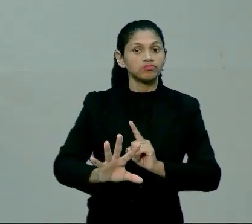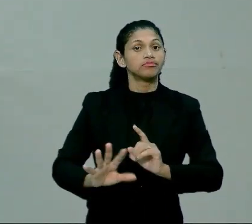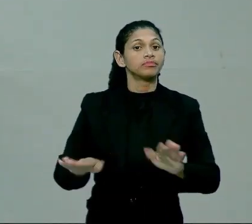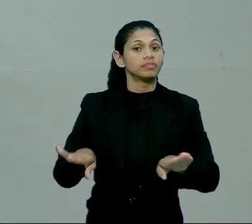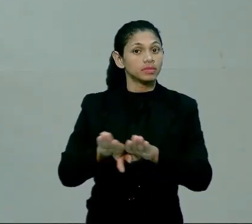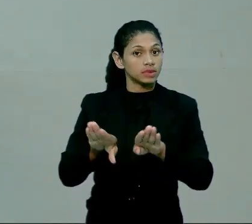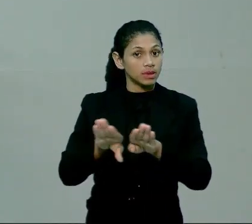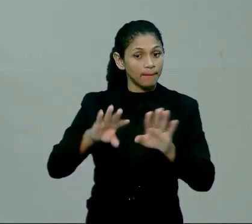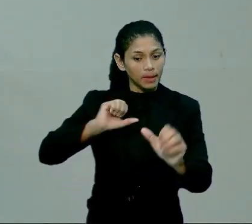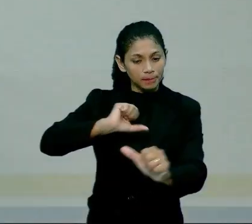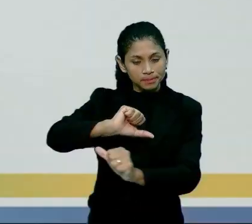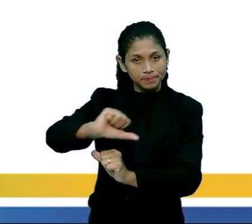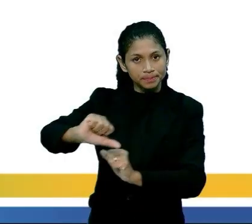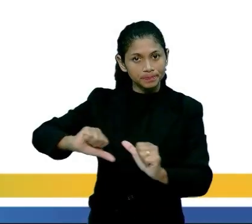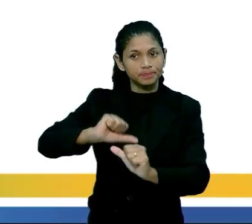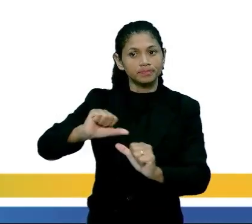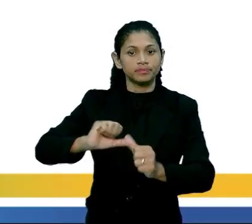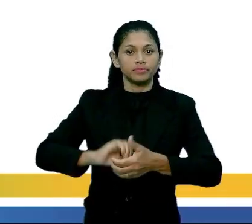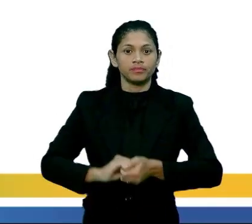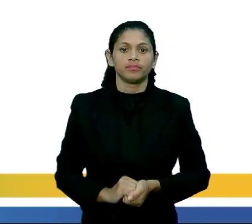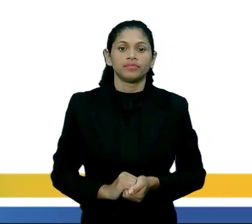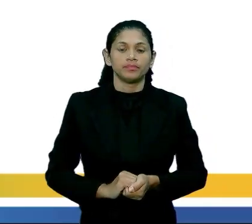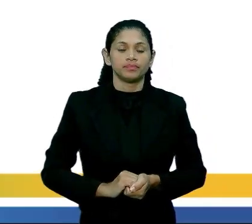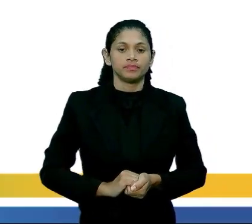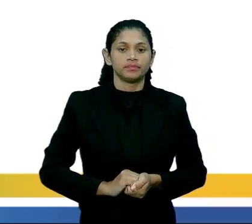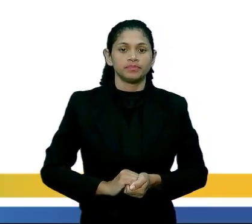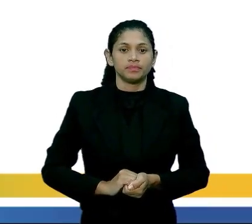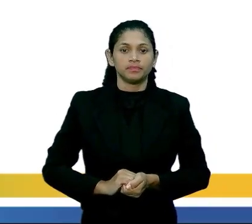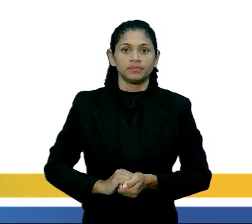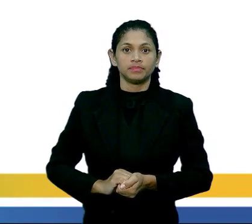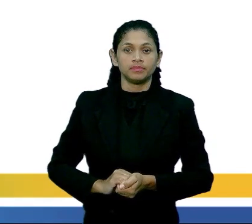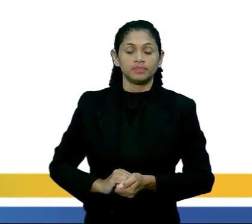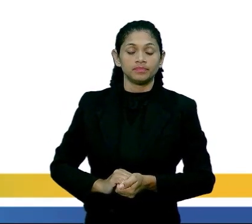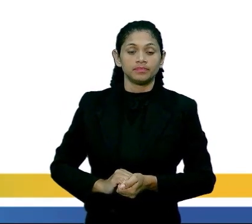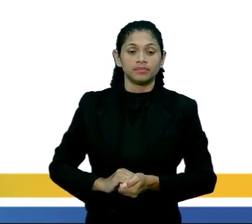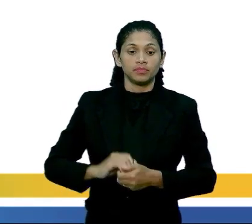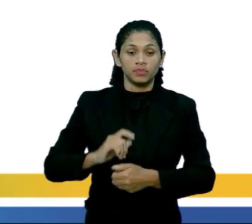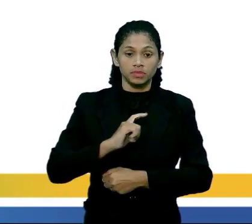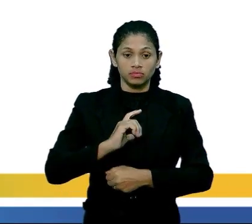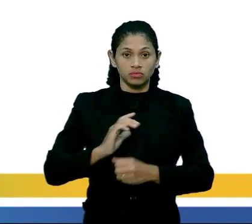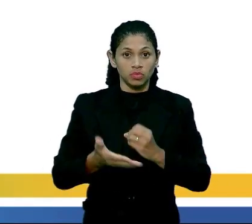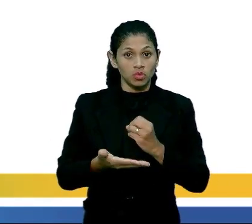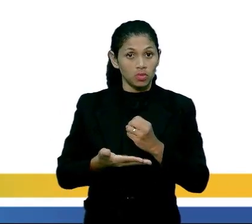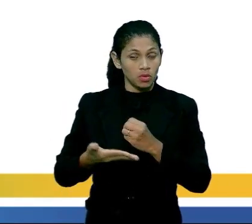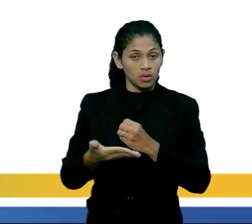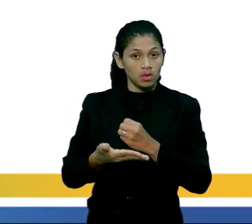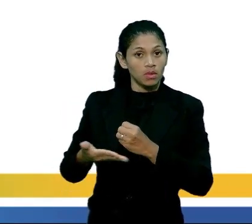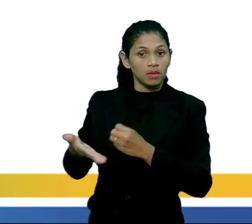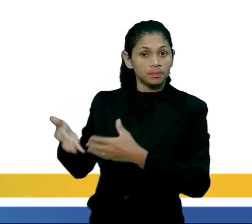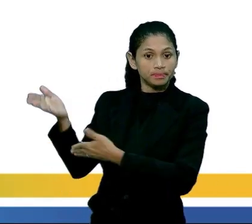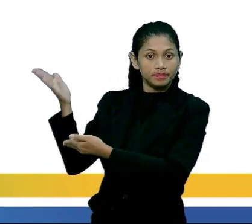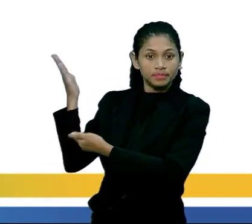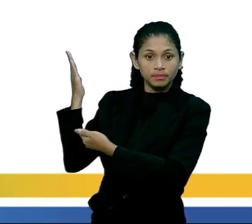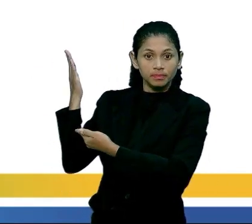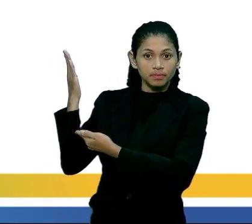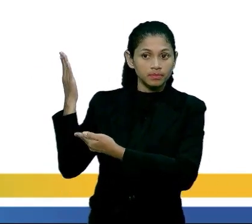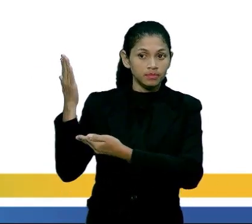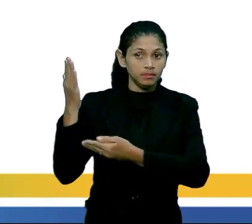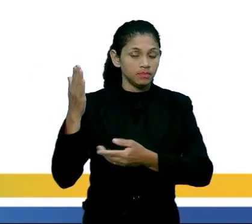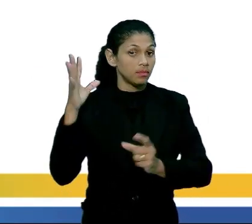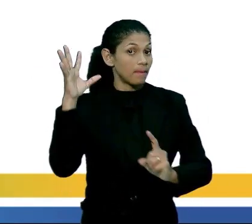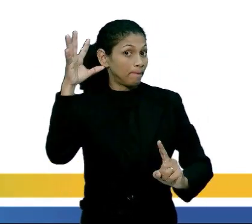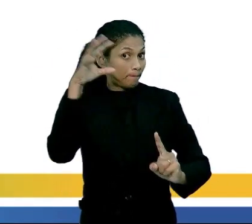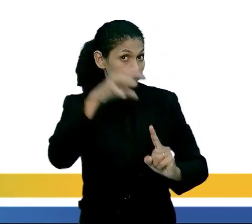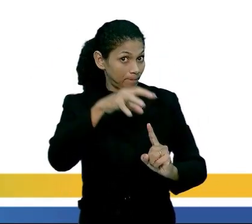moldado, beleza? E aí, compreendido isso, a gente faz só aquele rememberzinho básico em relação tanto à influência, temos uma influência,